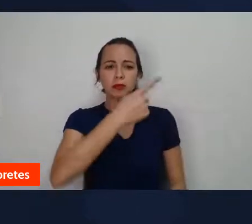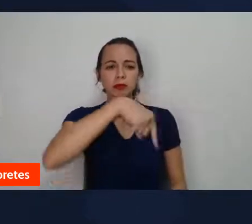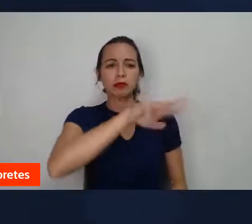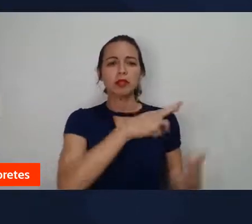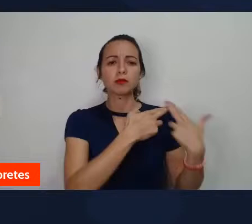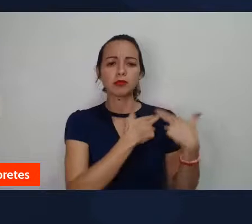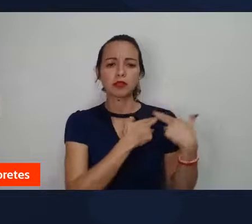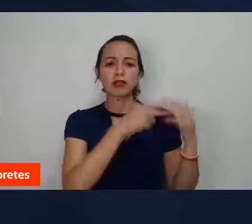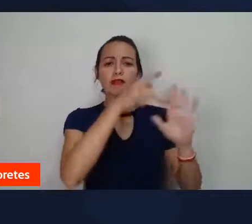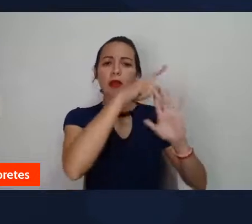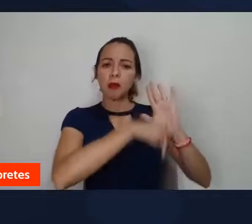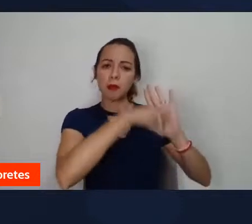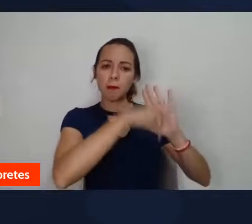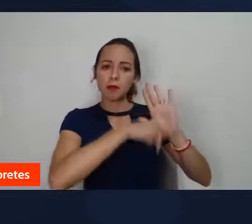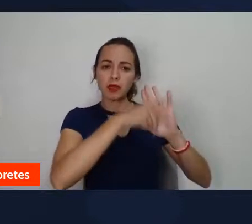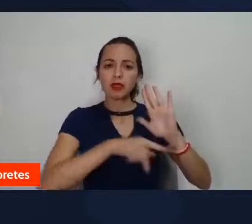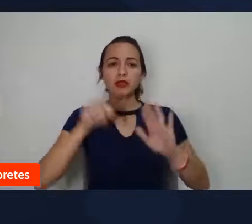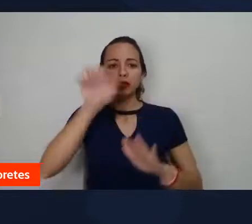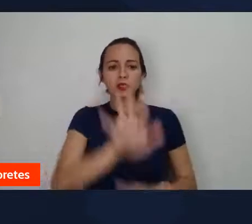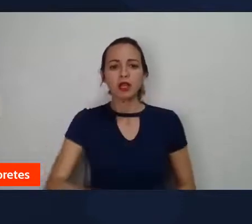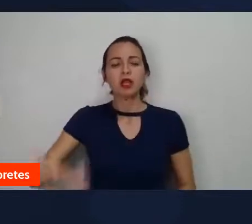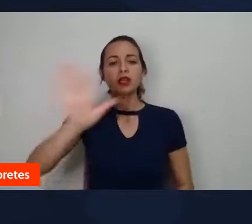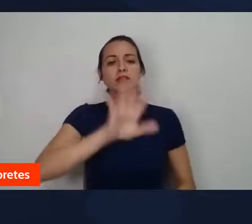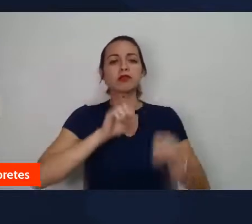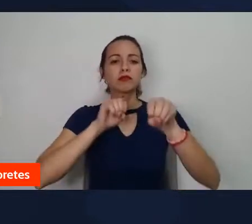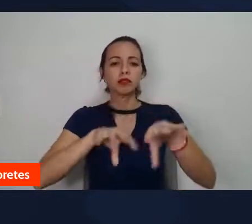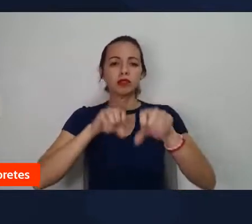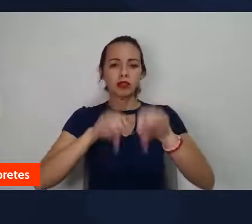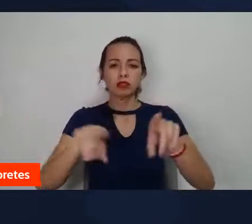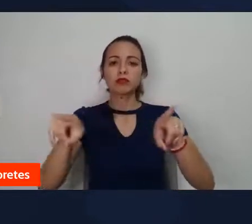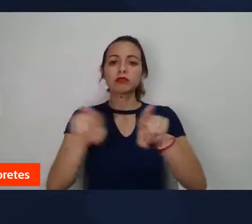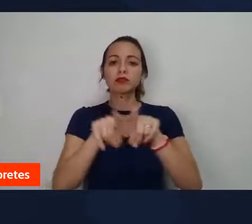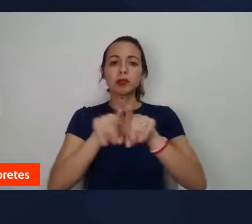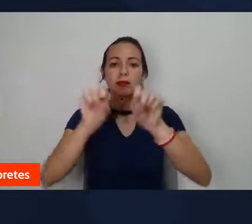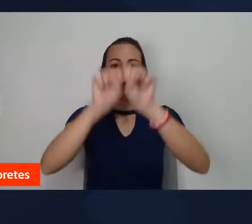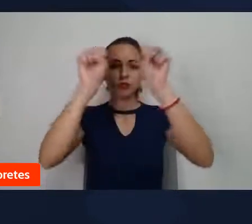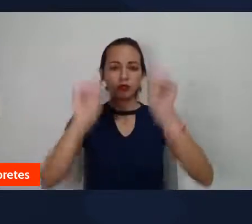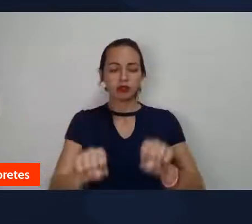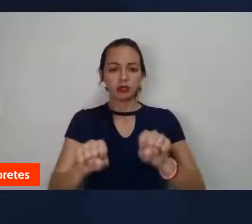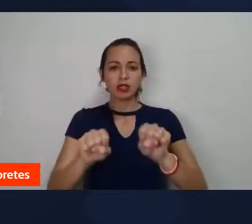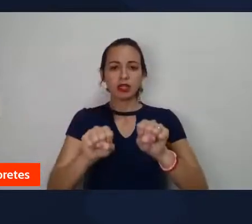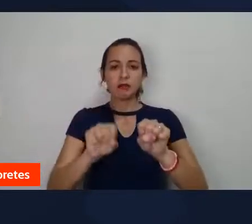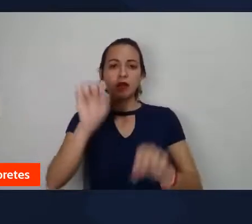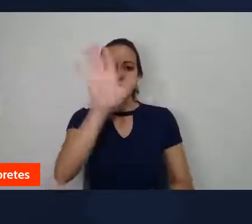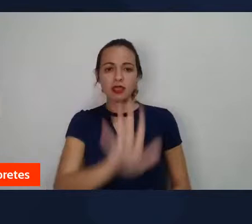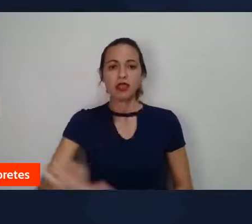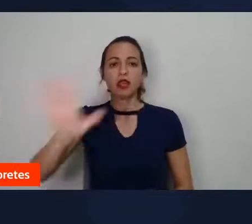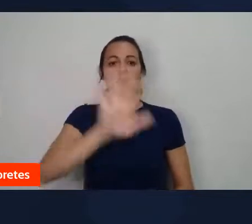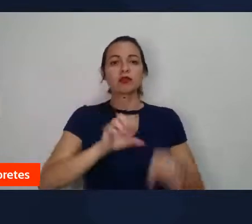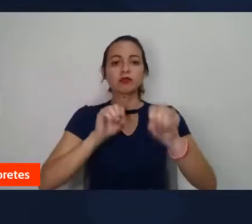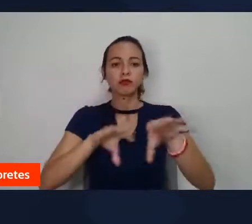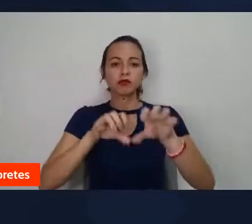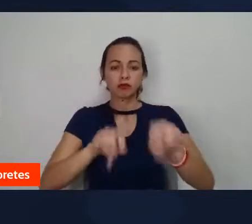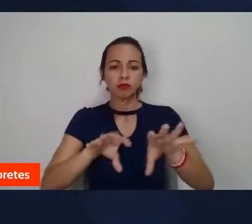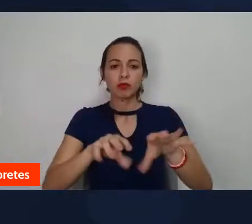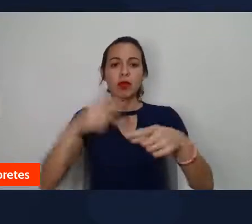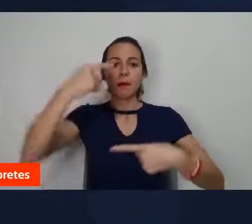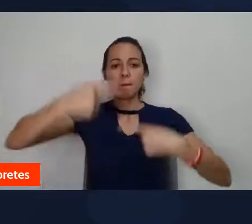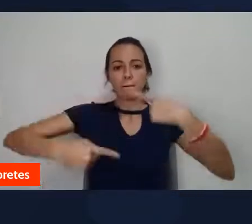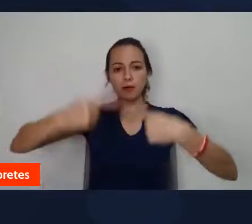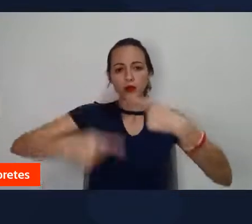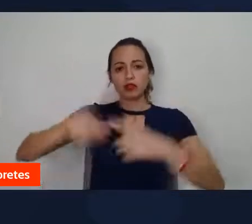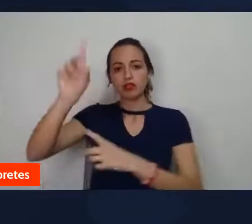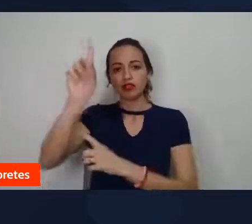sobre o Plano Nacional da Educação, planos decenais, Sistema Nacional de Educação, políticas setoriais e direito